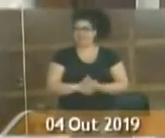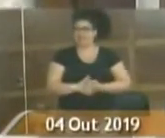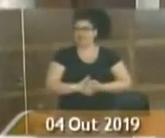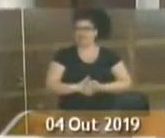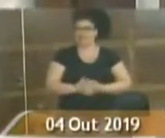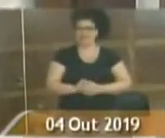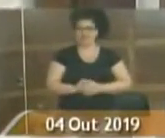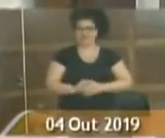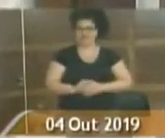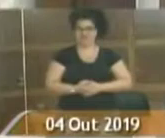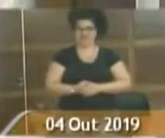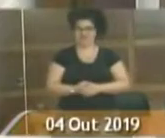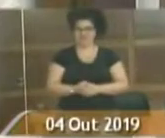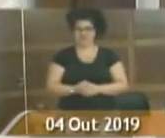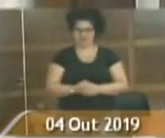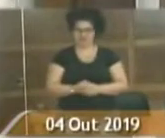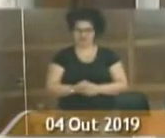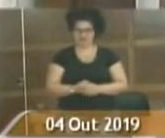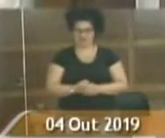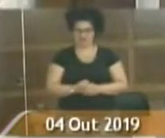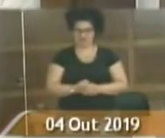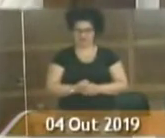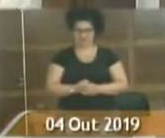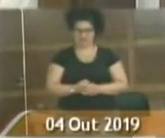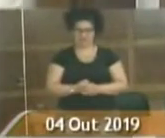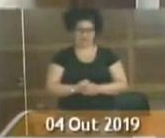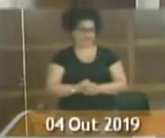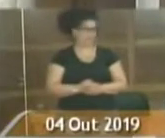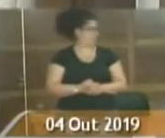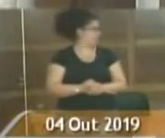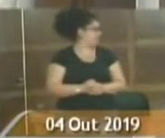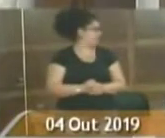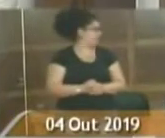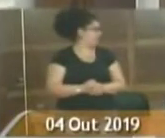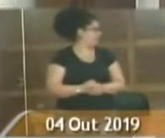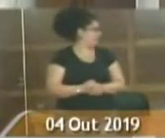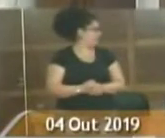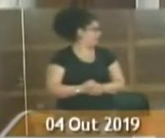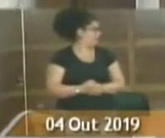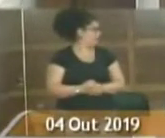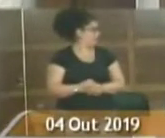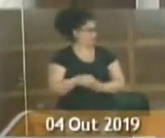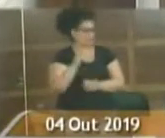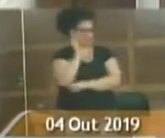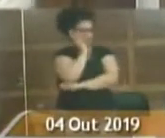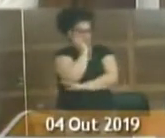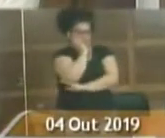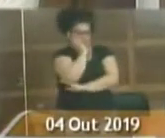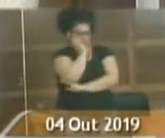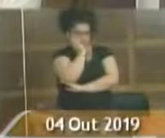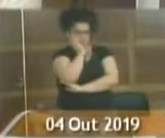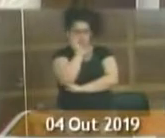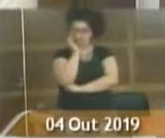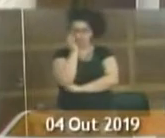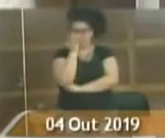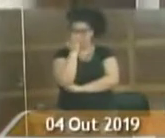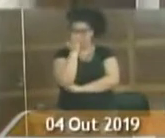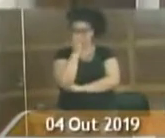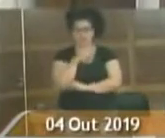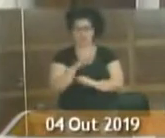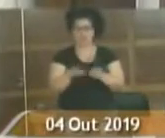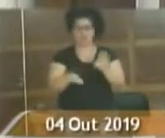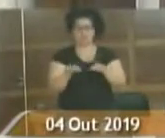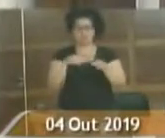aquele ambiente, aquele solo. Por isso que quando a gente morre, às vezes enterra em caixão e lacra, para isso, para não ter